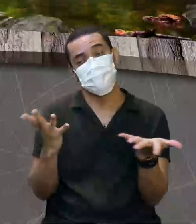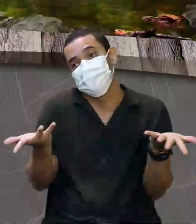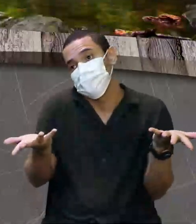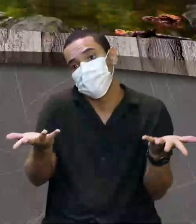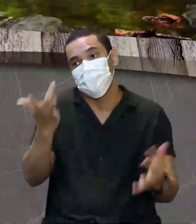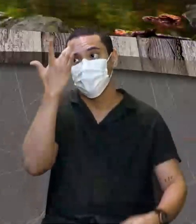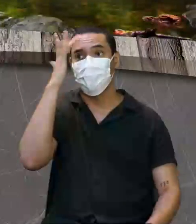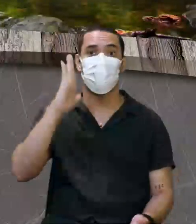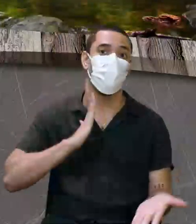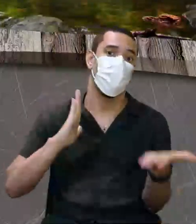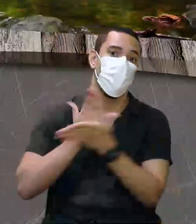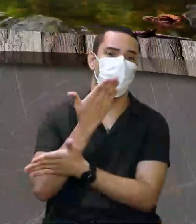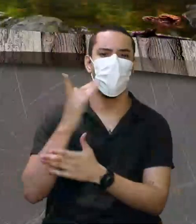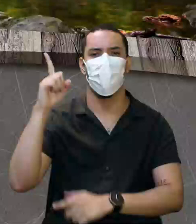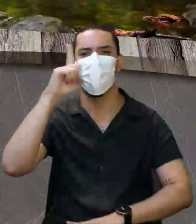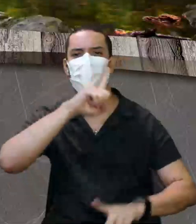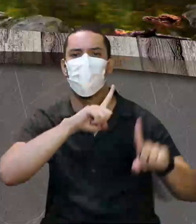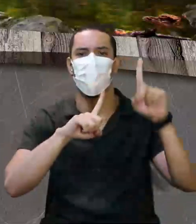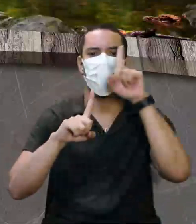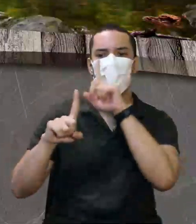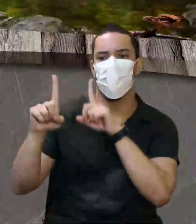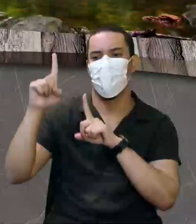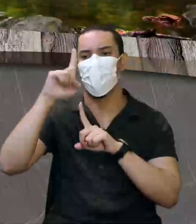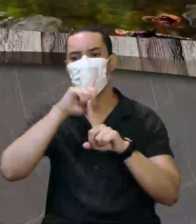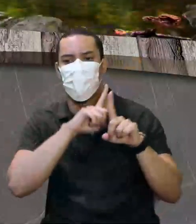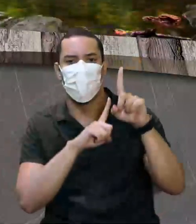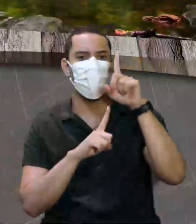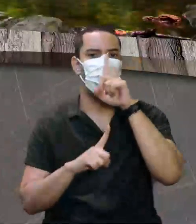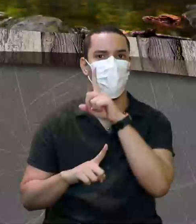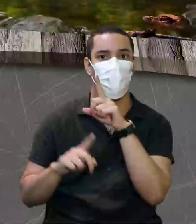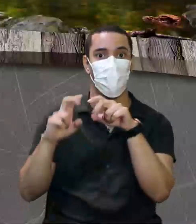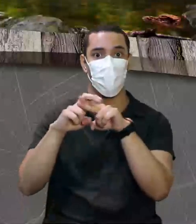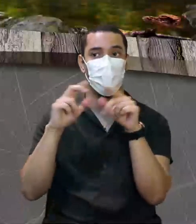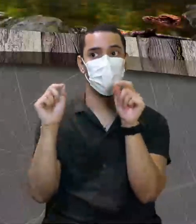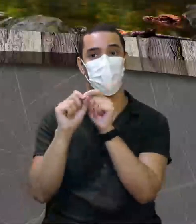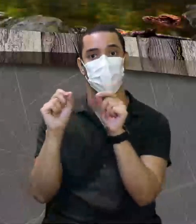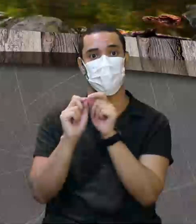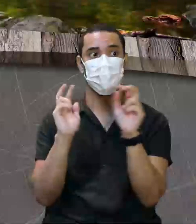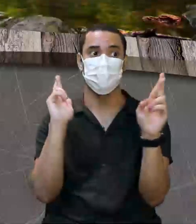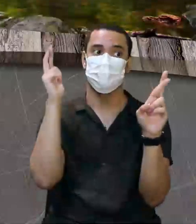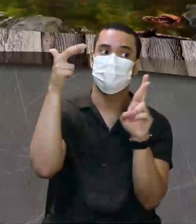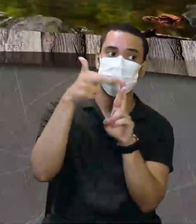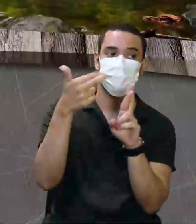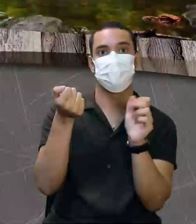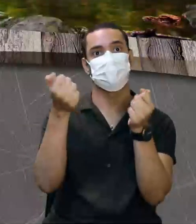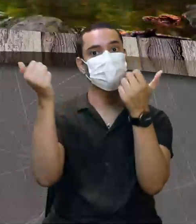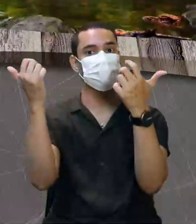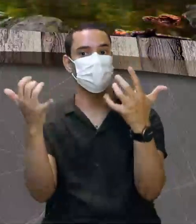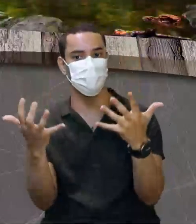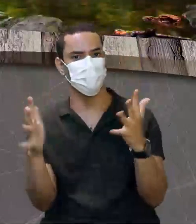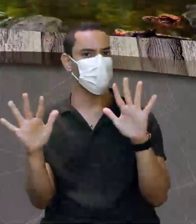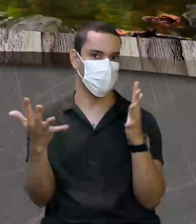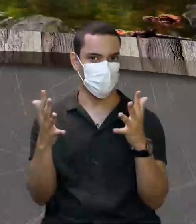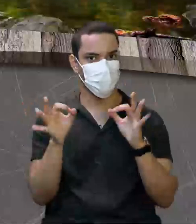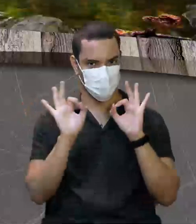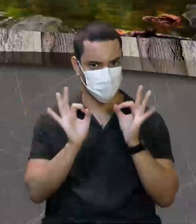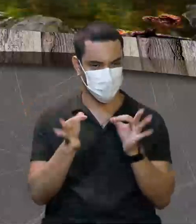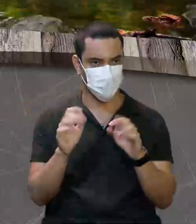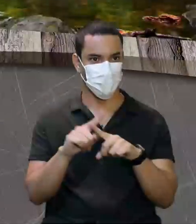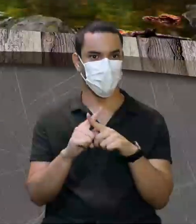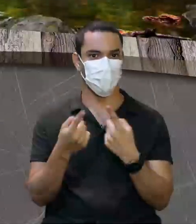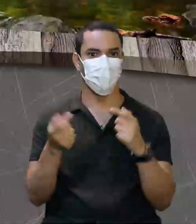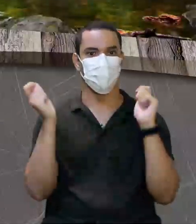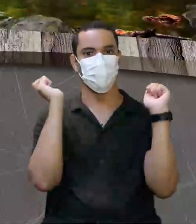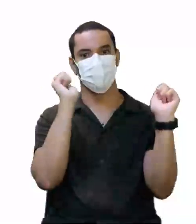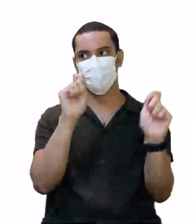lacunas, queridos, existem muitas lacunas, e aí a gente vai fazendo algumas inferências a respeito disso, tá bom? Mas vamos ali